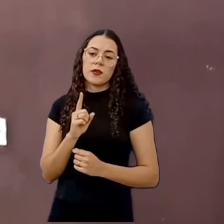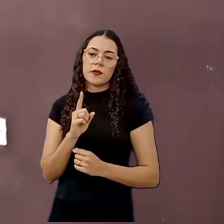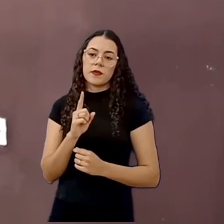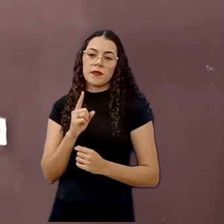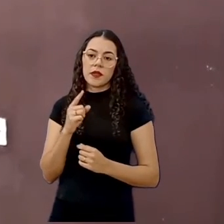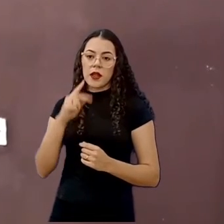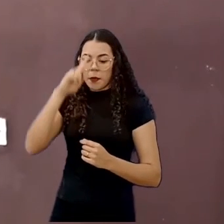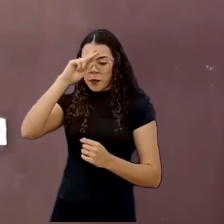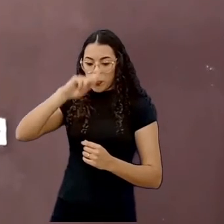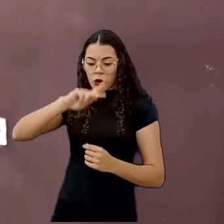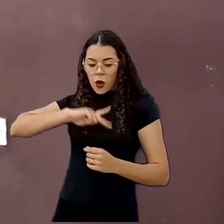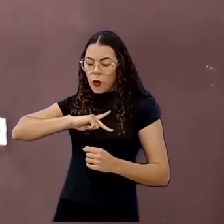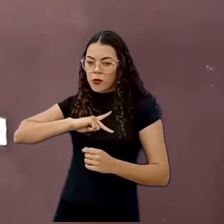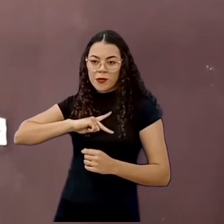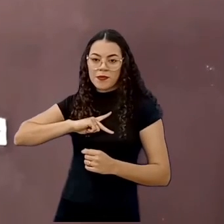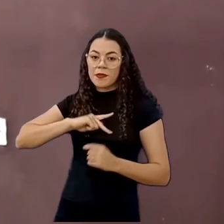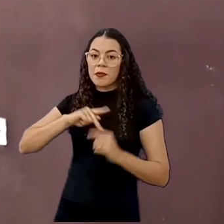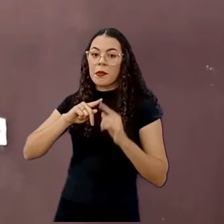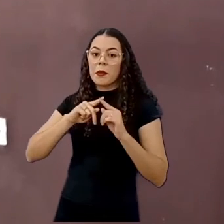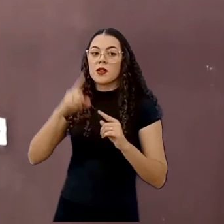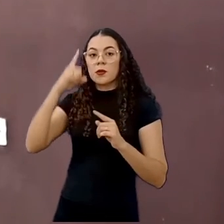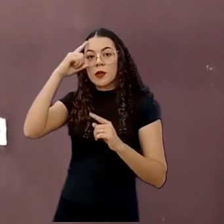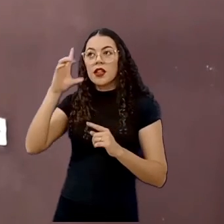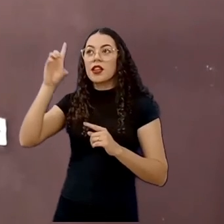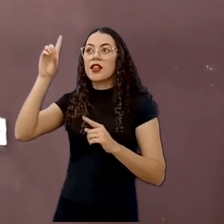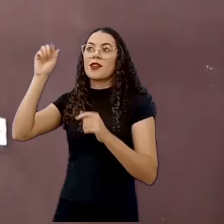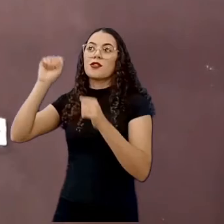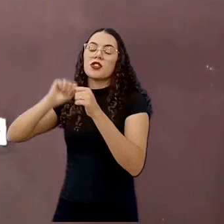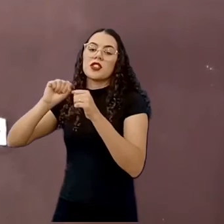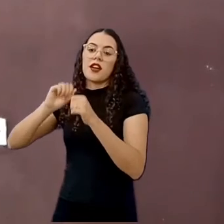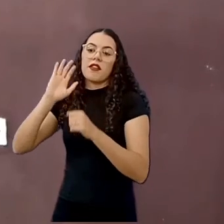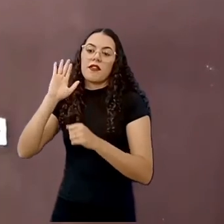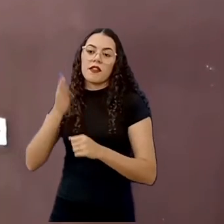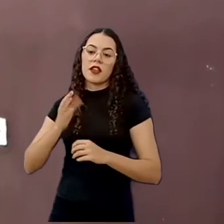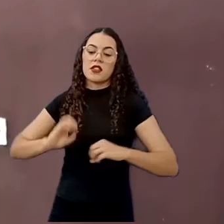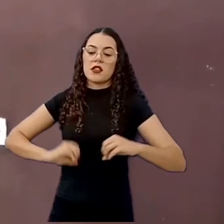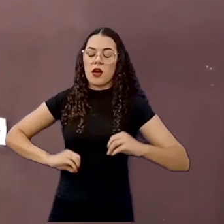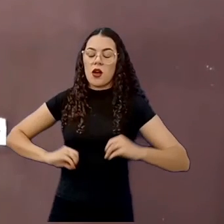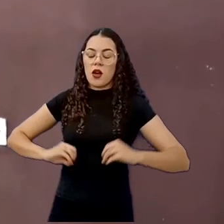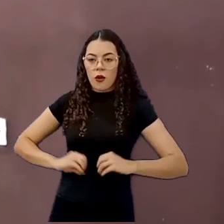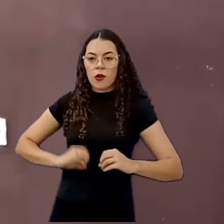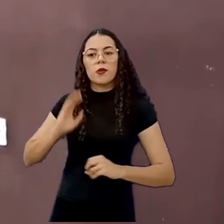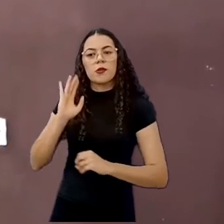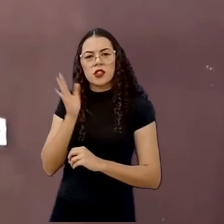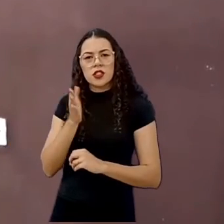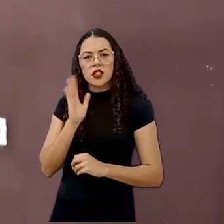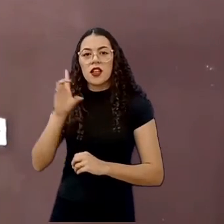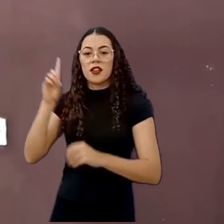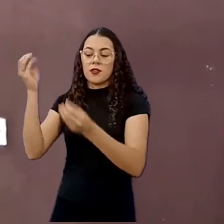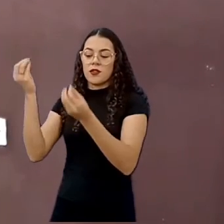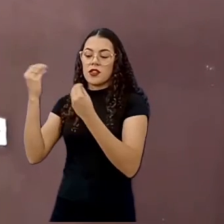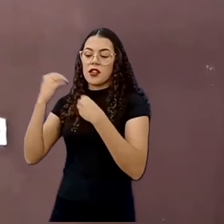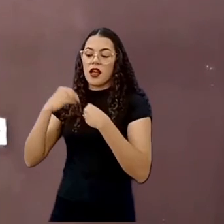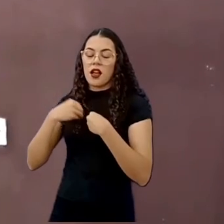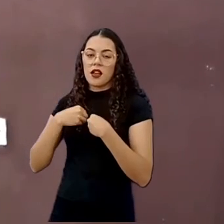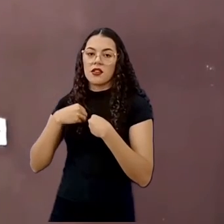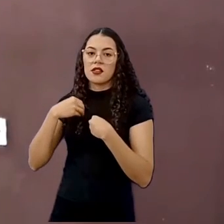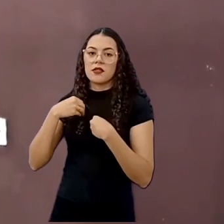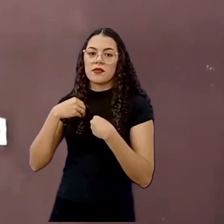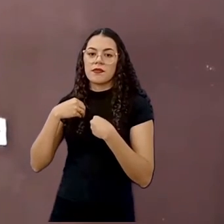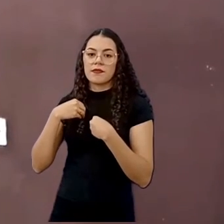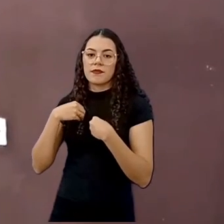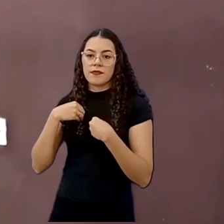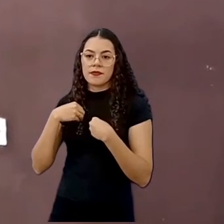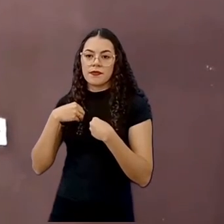pelo nosso mérito, mas é porque Deus já realizou essa obra para a gente, Deus nos capacita para isso, e Ele já nos